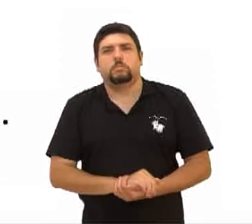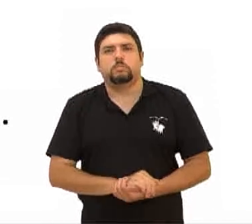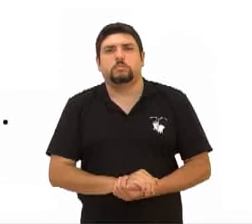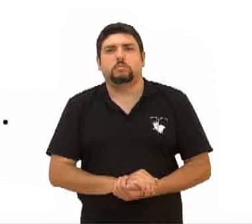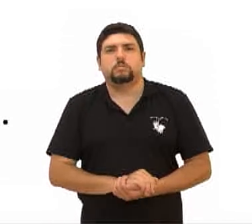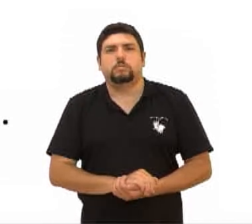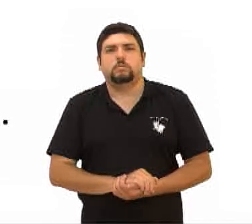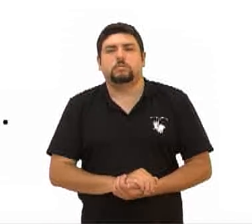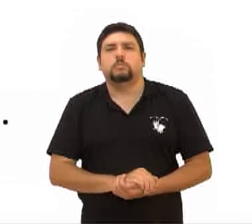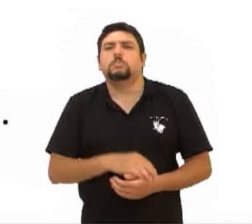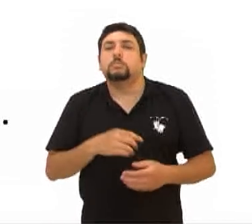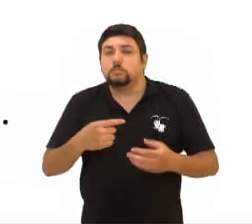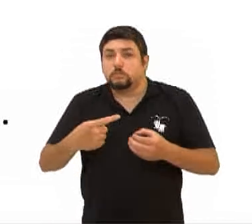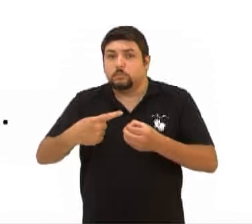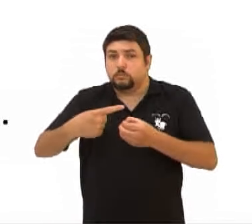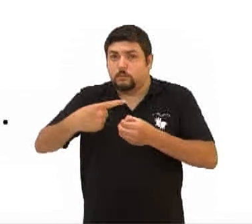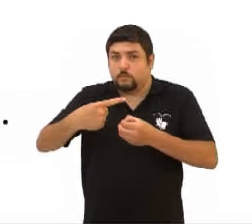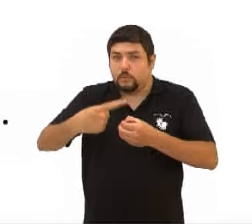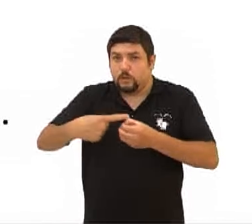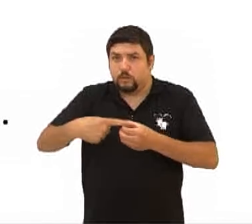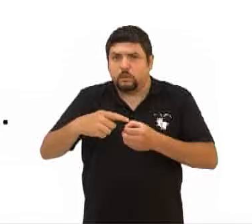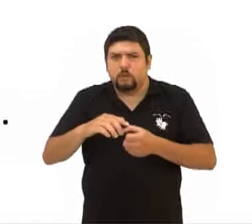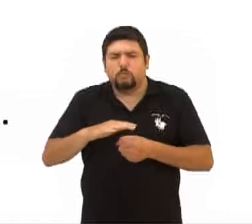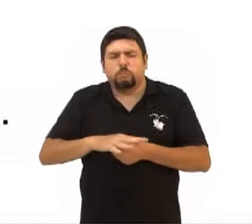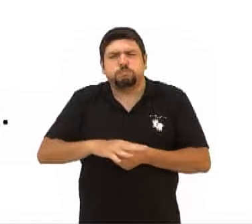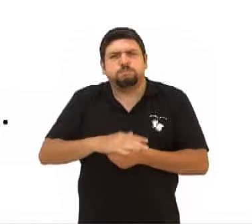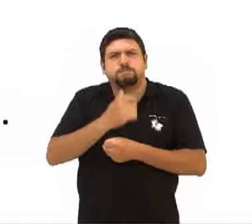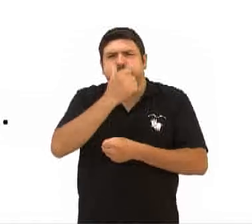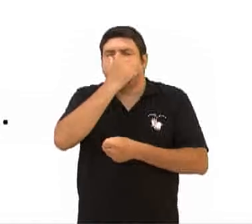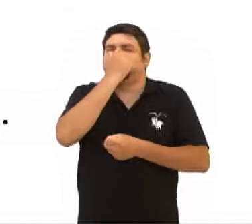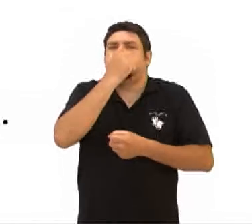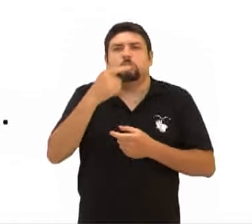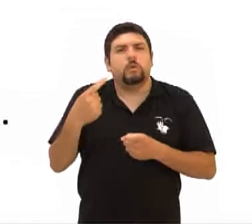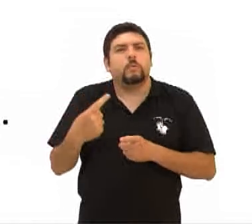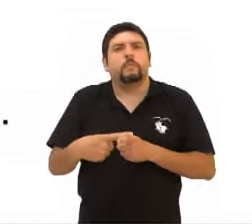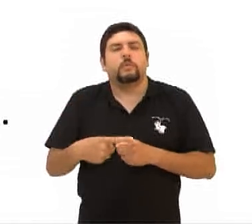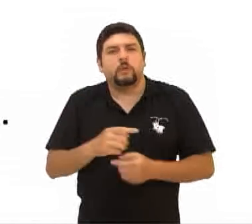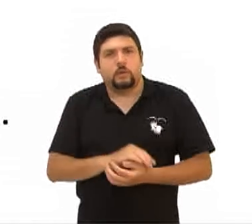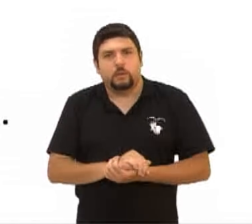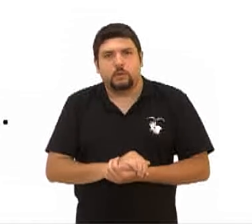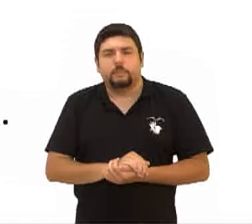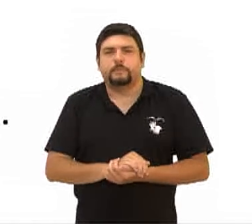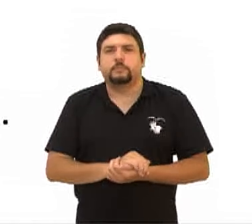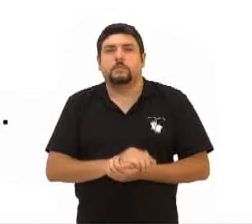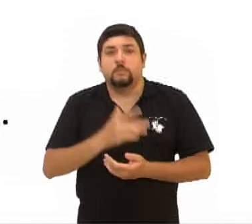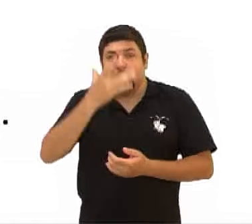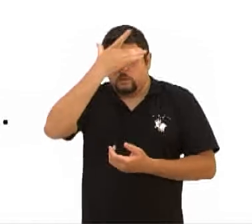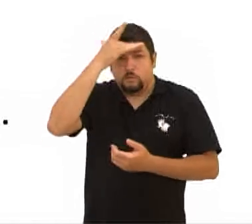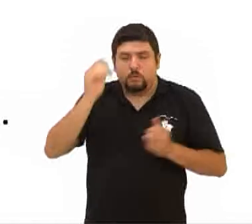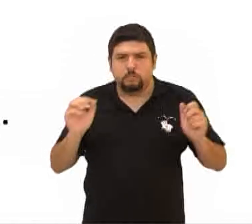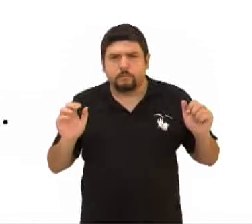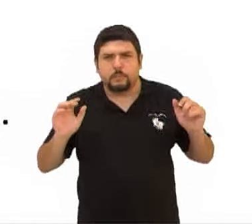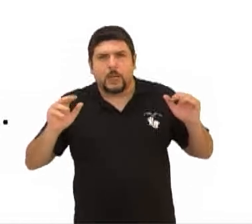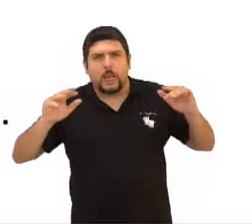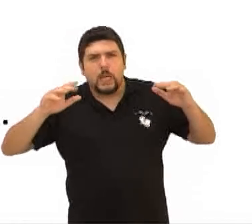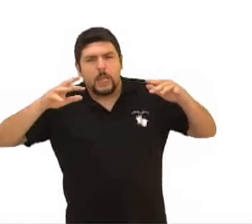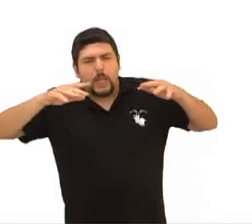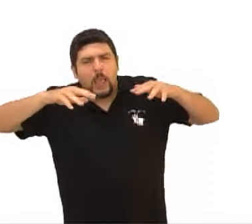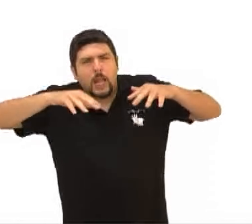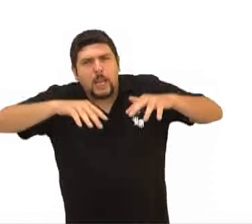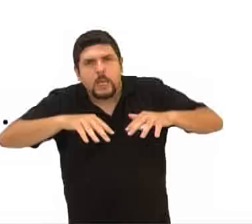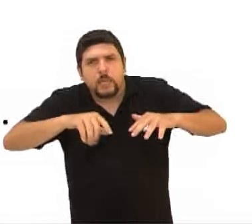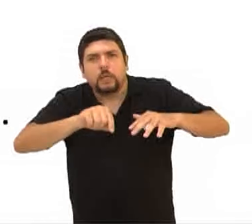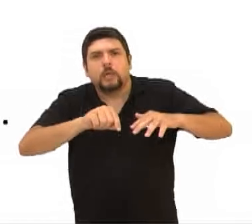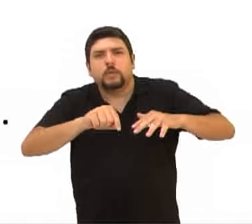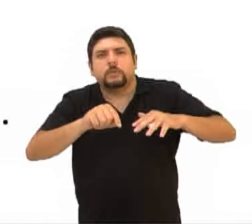Por que essas cidades são superpovoadas? As pessoas chegam nessas cidades e vão